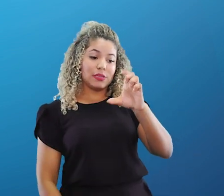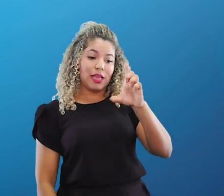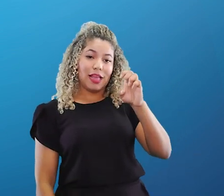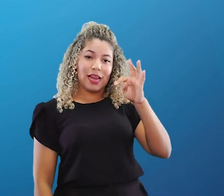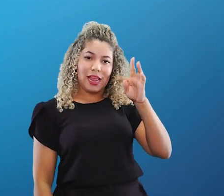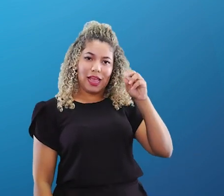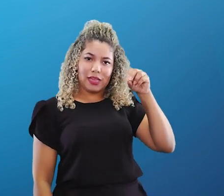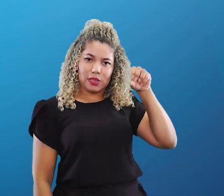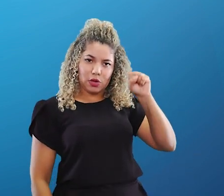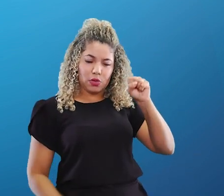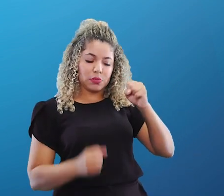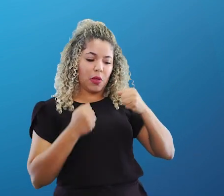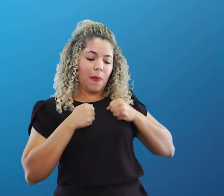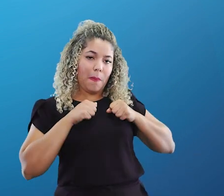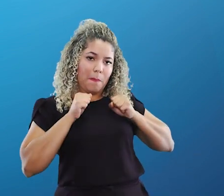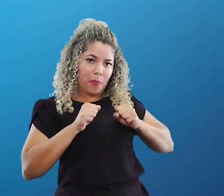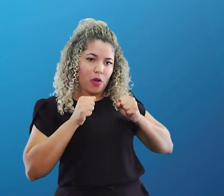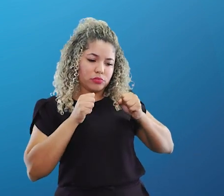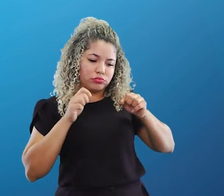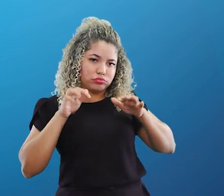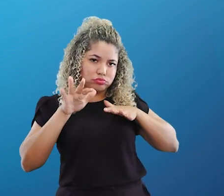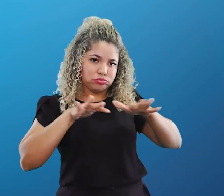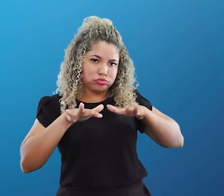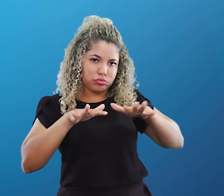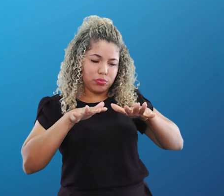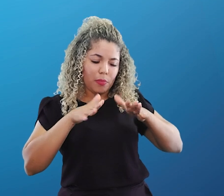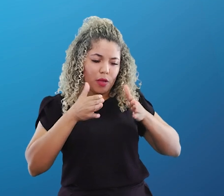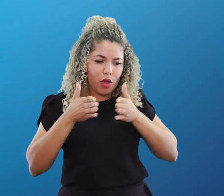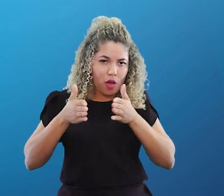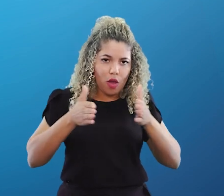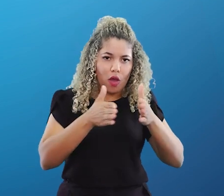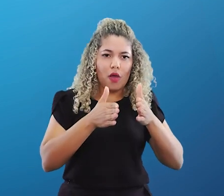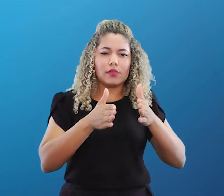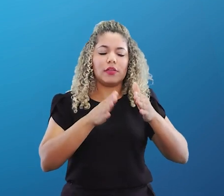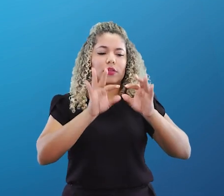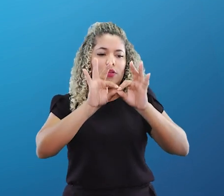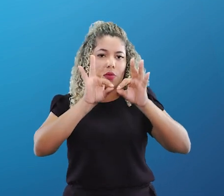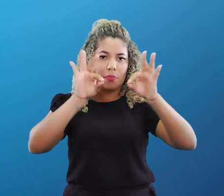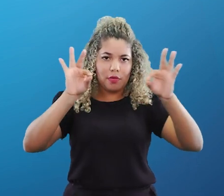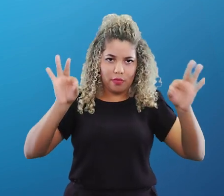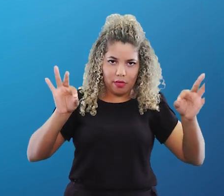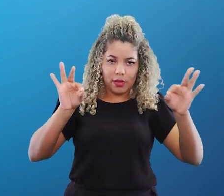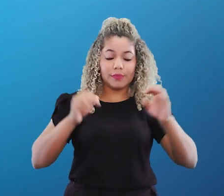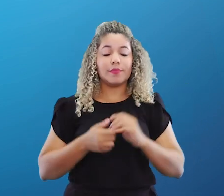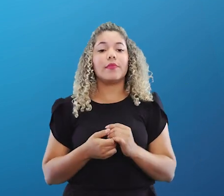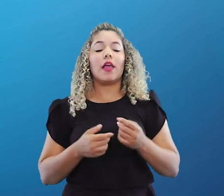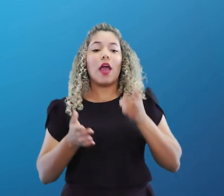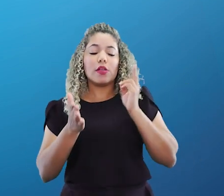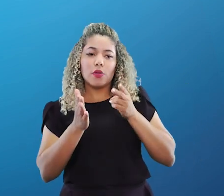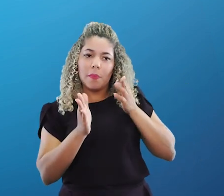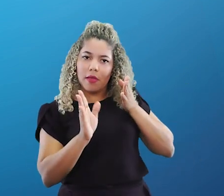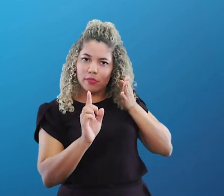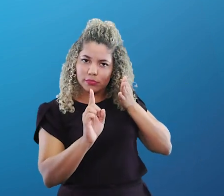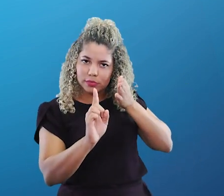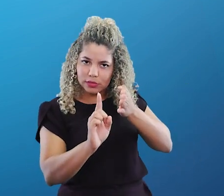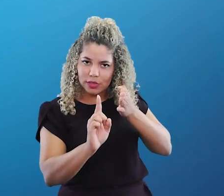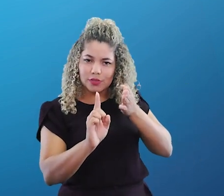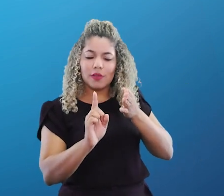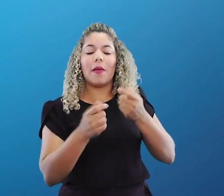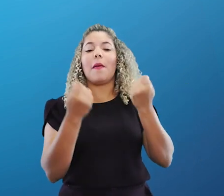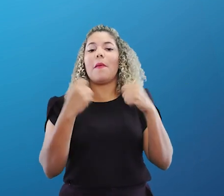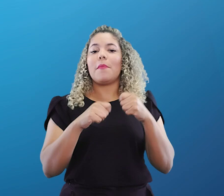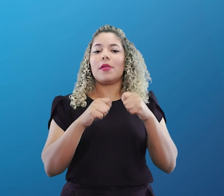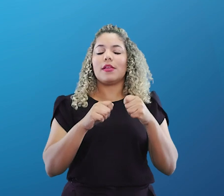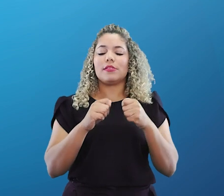de um corpo ele possa se movimentar de maneira ordenada, formando uma corrente. Numa mesma direção, isso